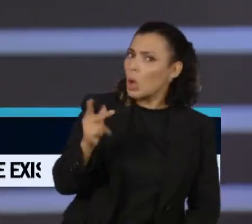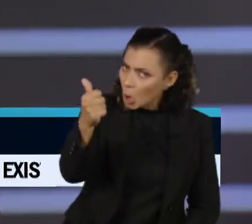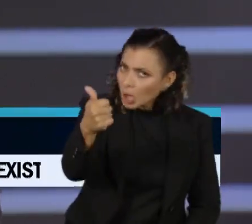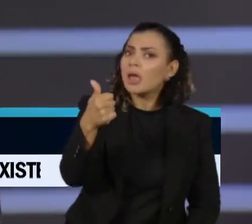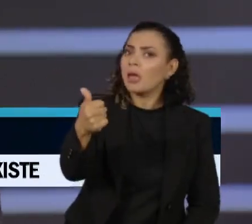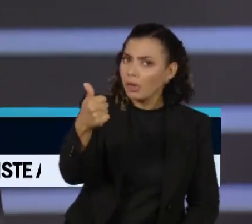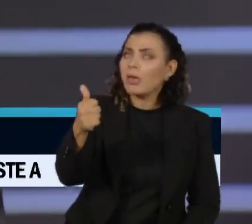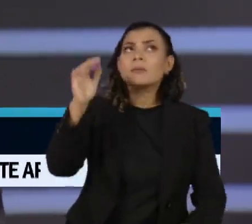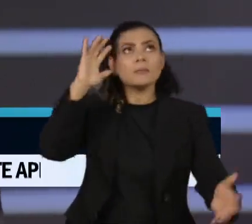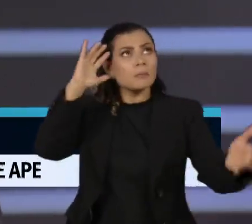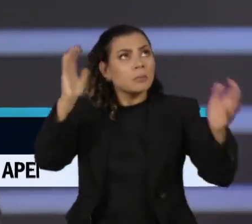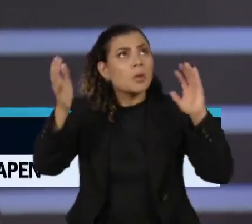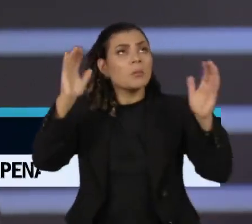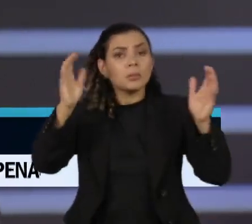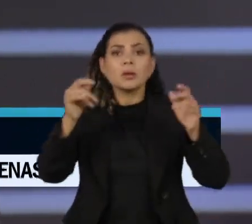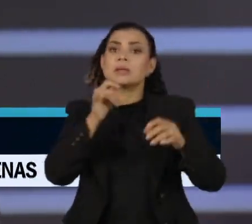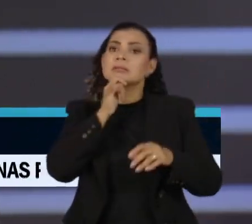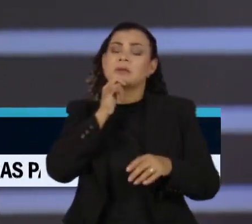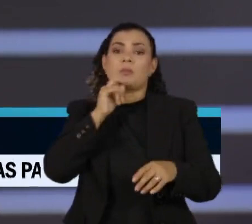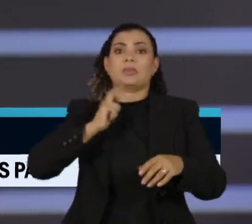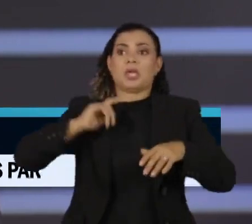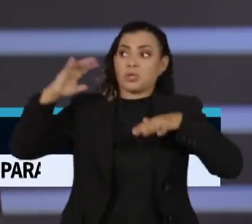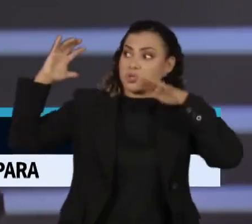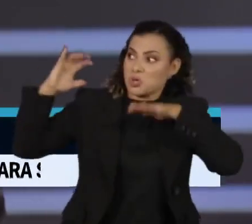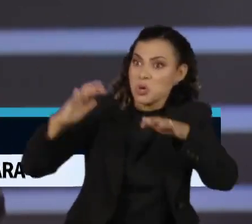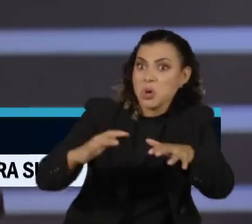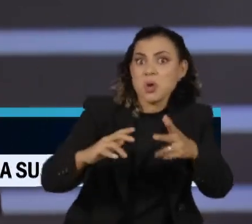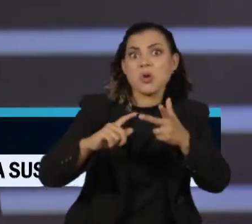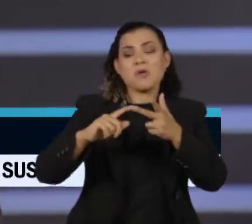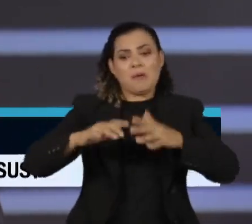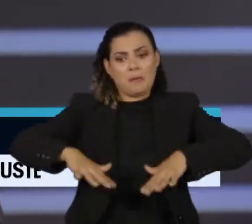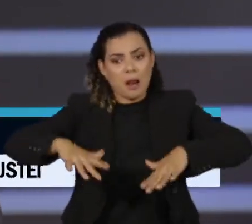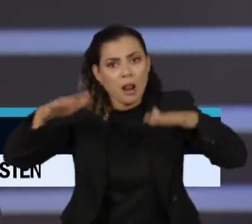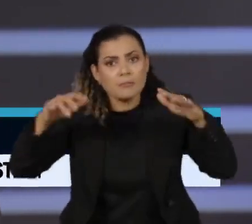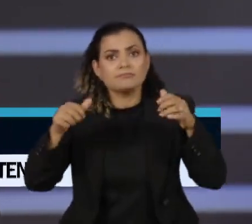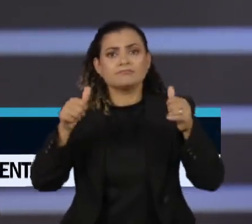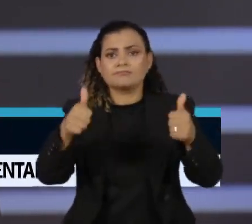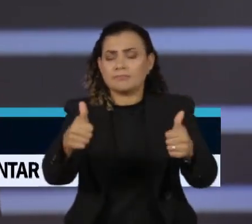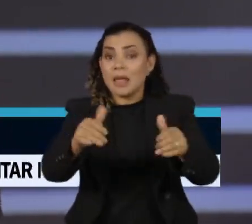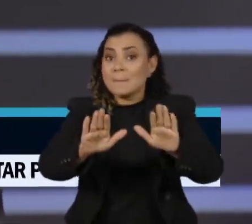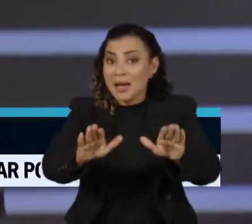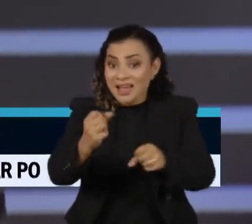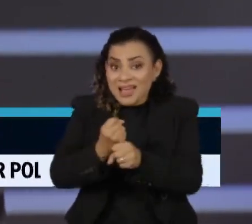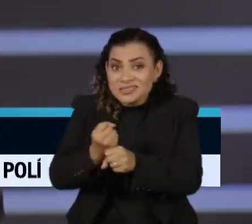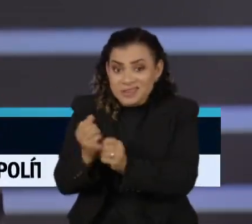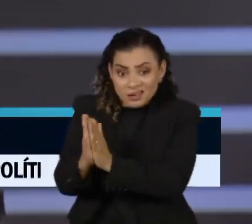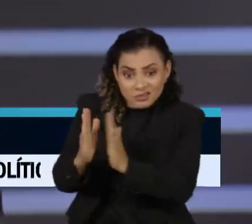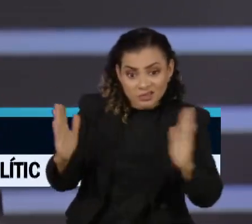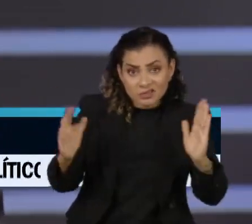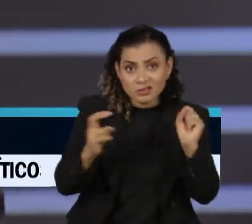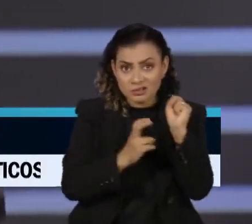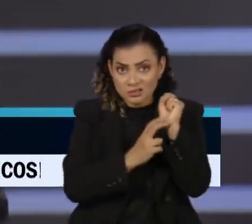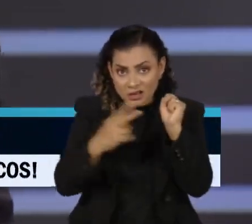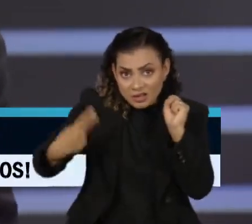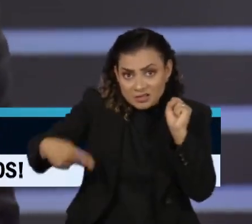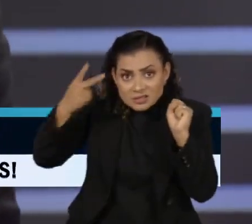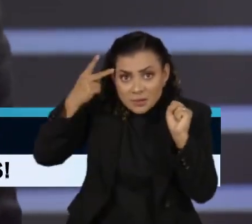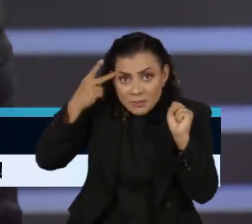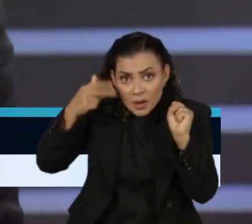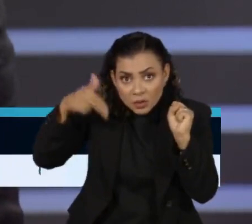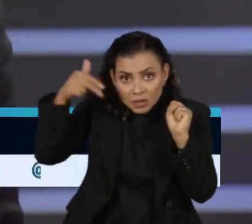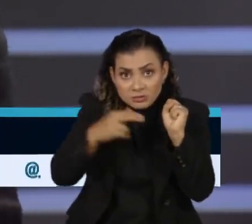com que você perca, por exemplo, séries históricas, mas o que aconteceu esse ano aqui no litoral norte de São Paulo,